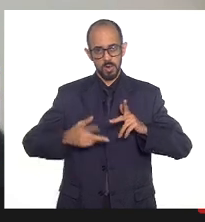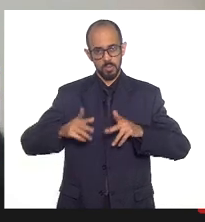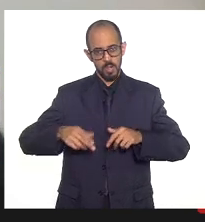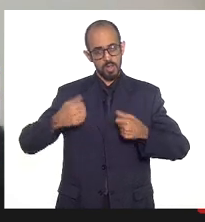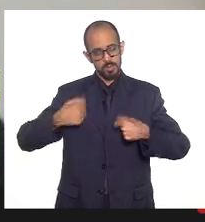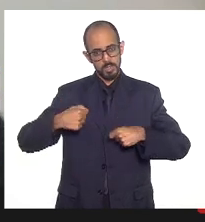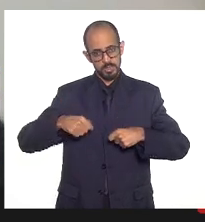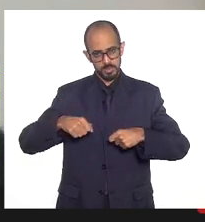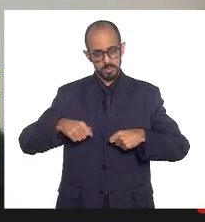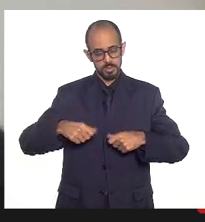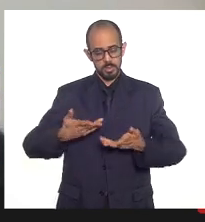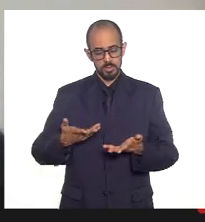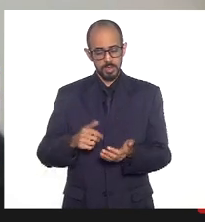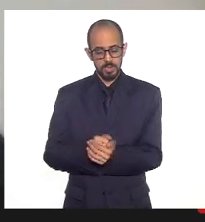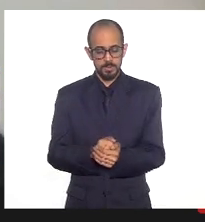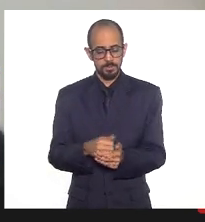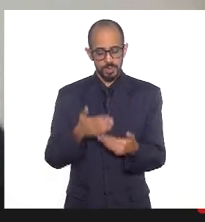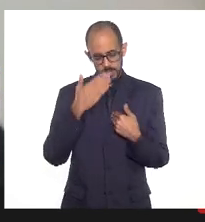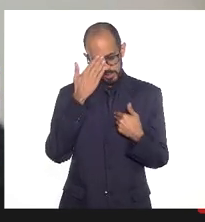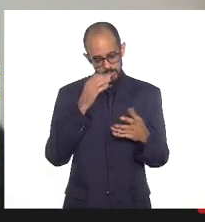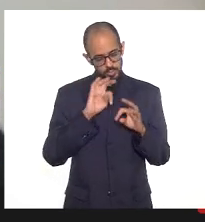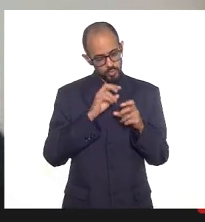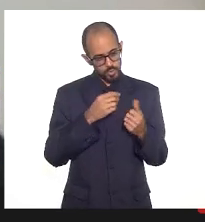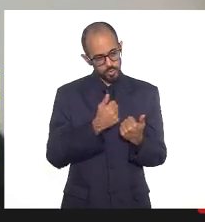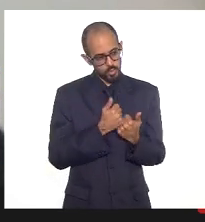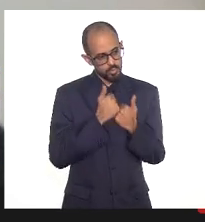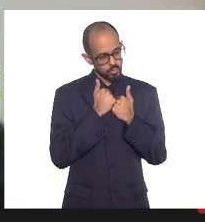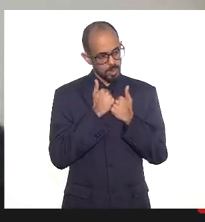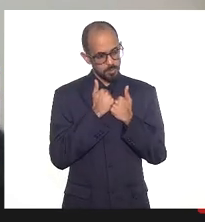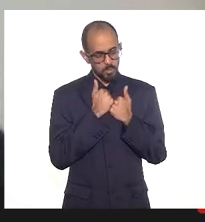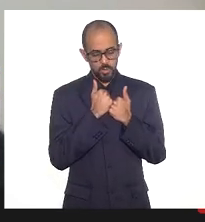agradeço demais aqui o apoio de todos vocês, militantes,